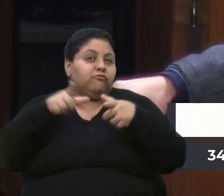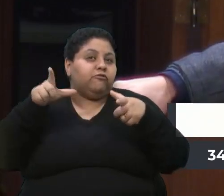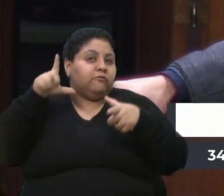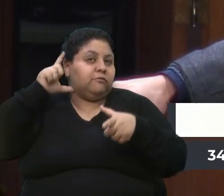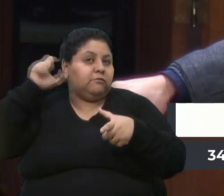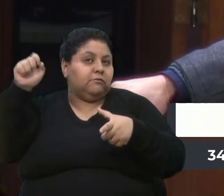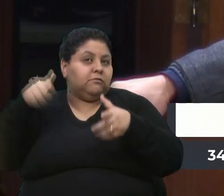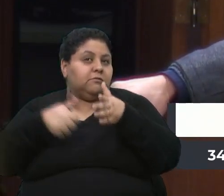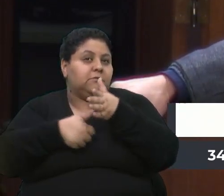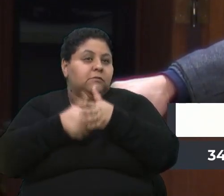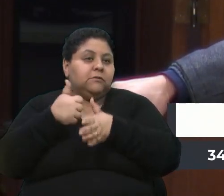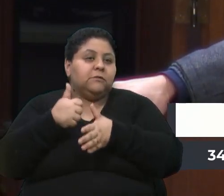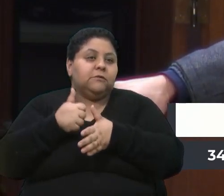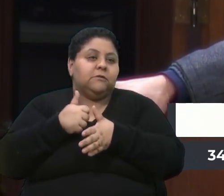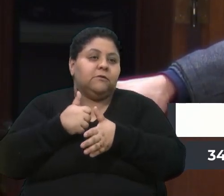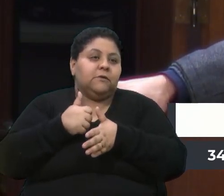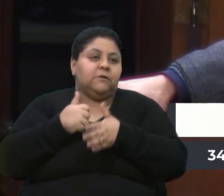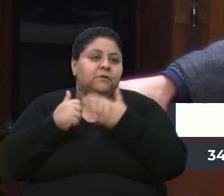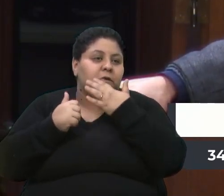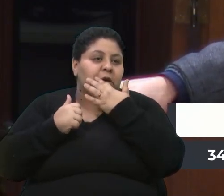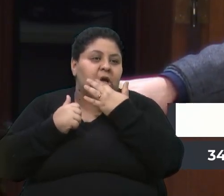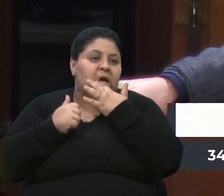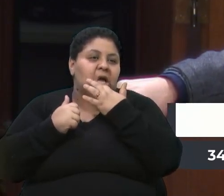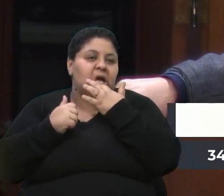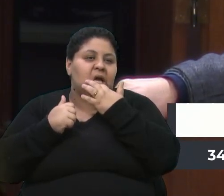agradeço. Declaração do PTB, senhor presidente.